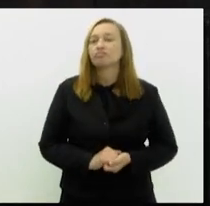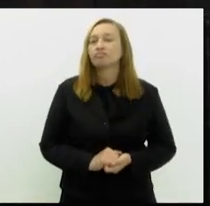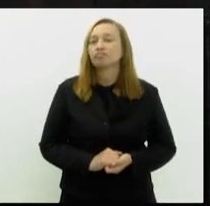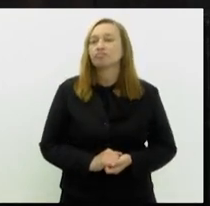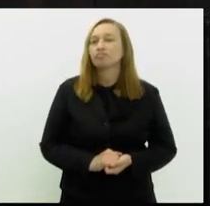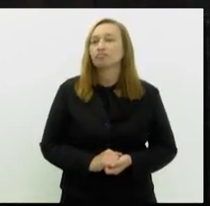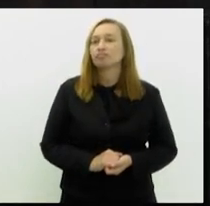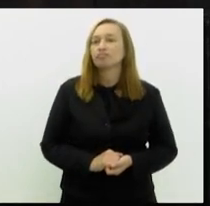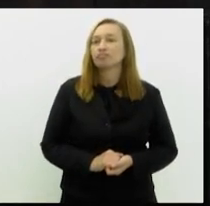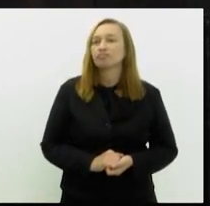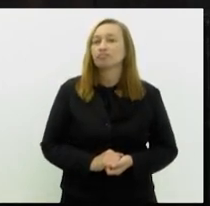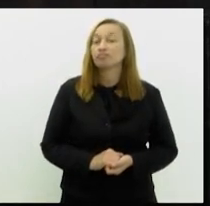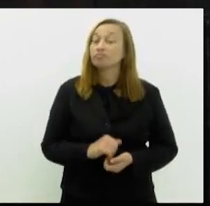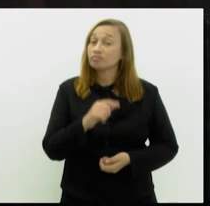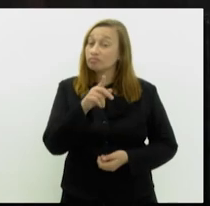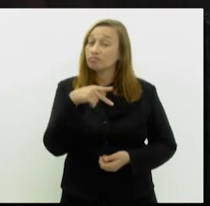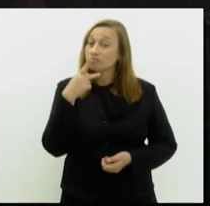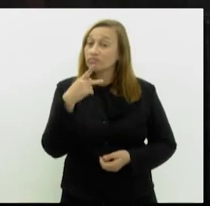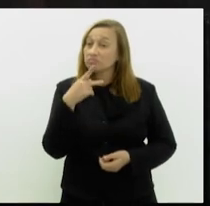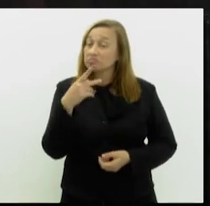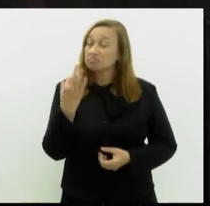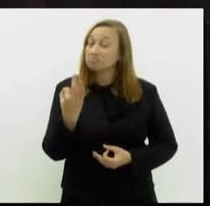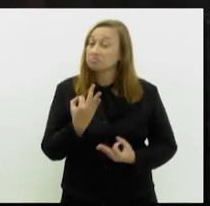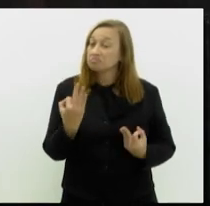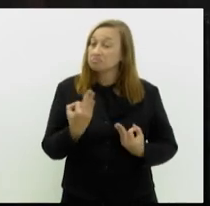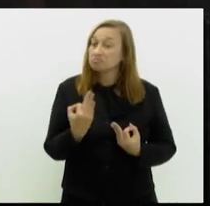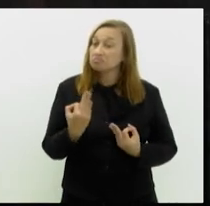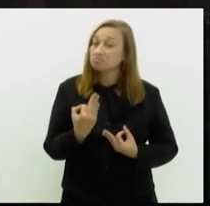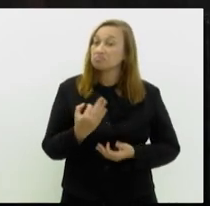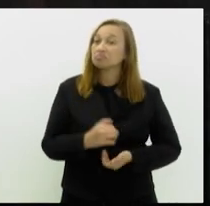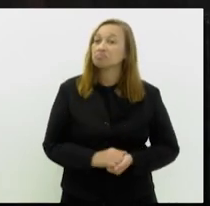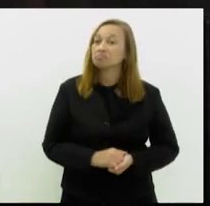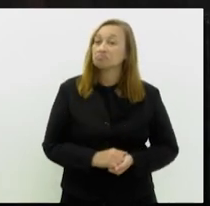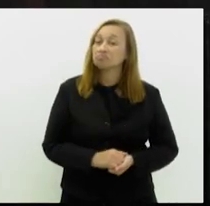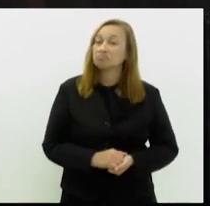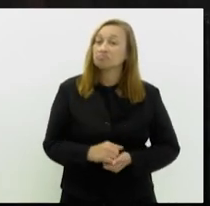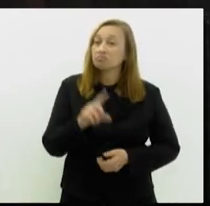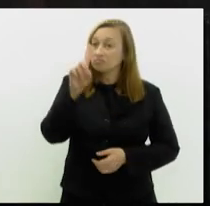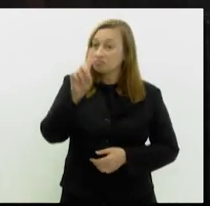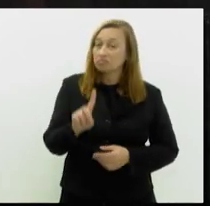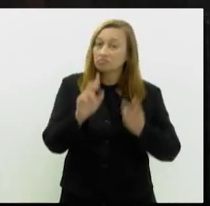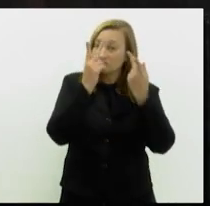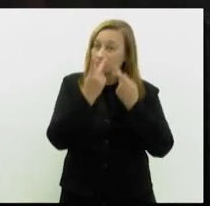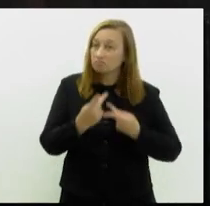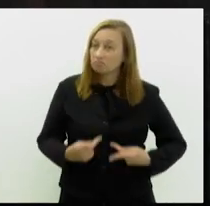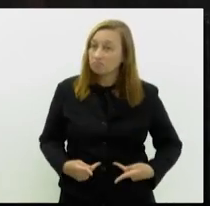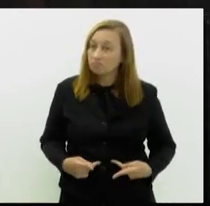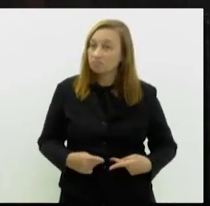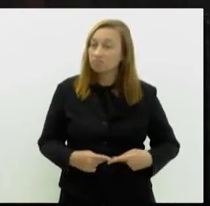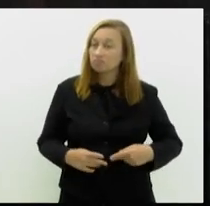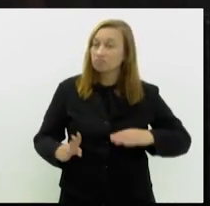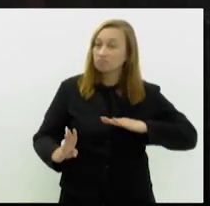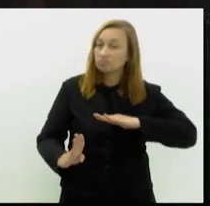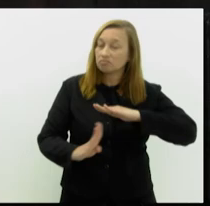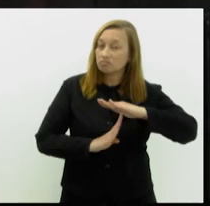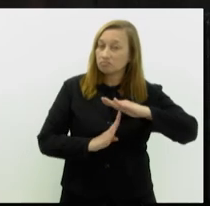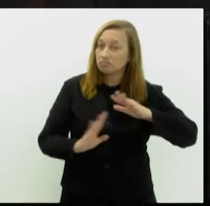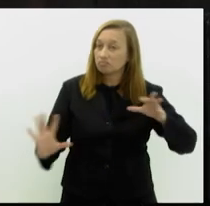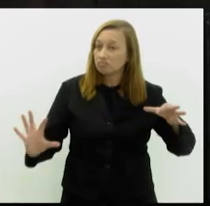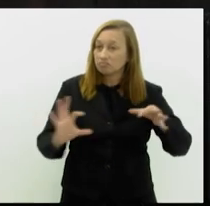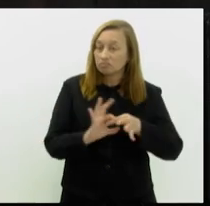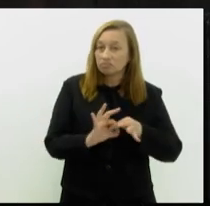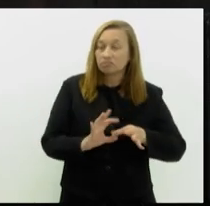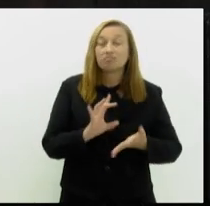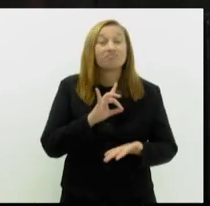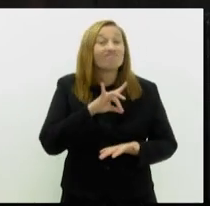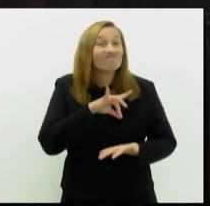E Vossa Excelência fez um excelente discurso colocando no direito humano a migração. Na